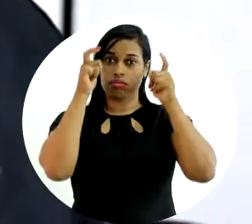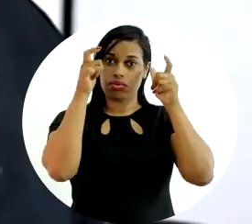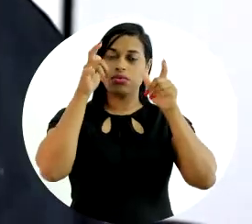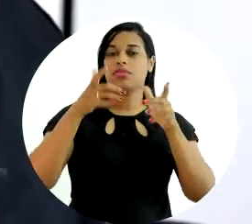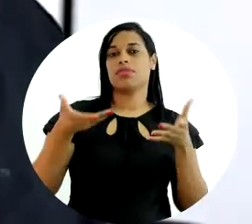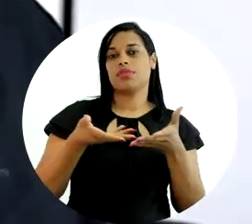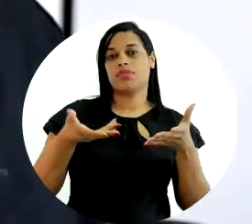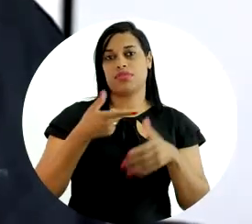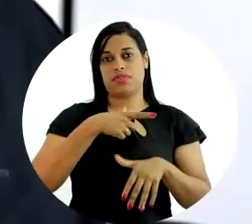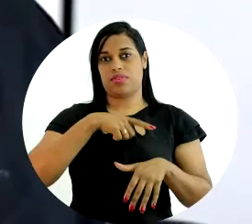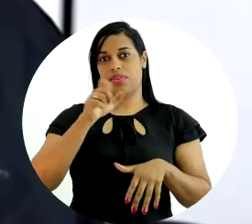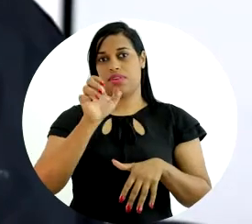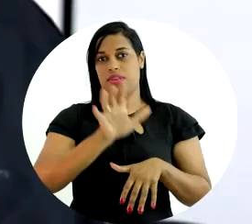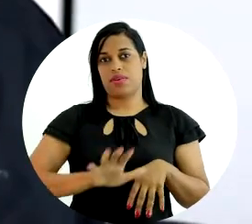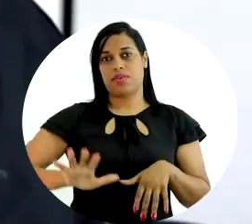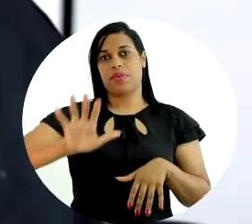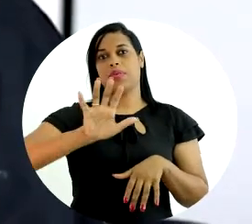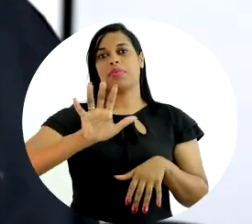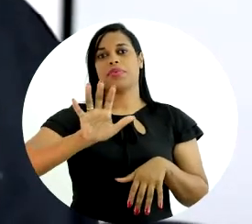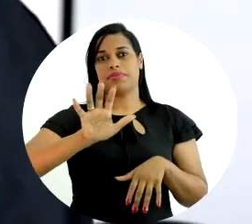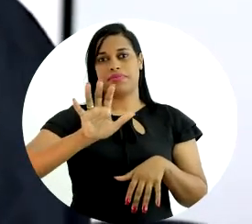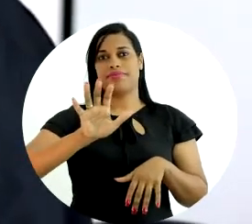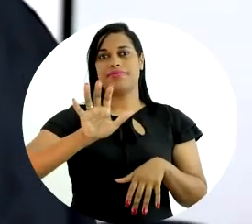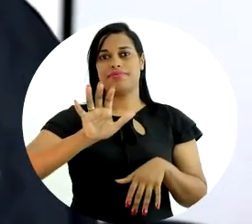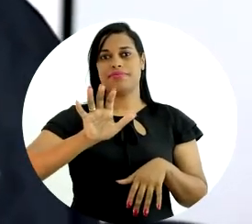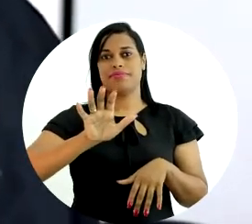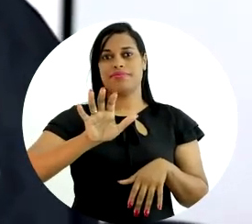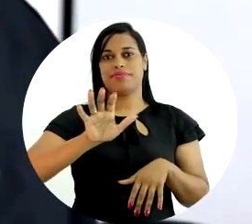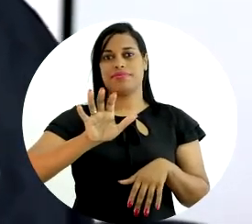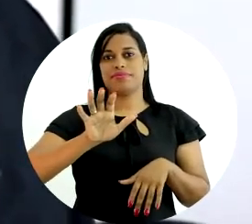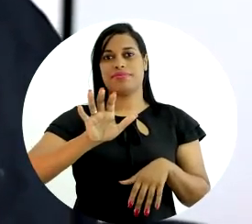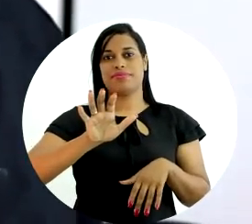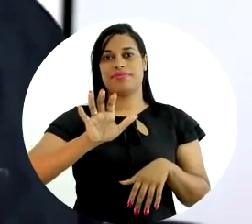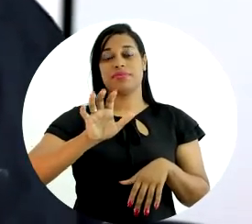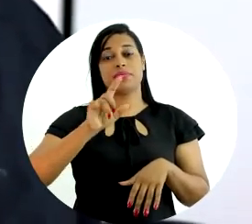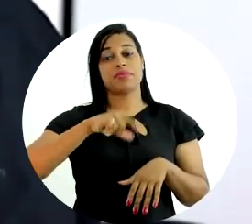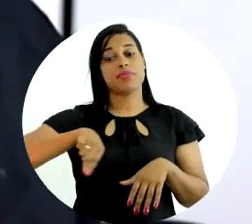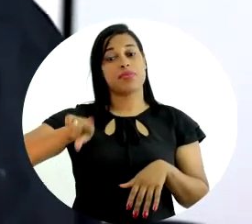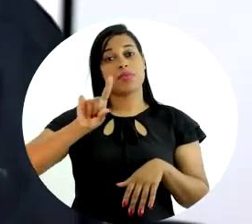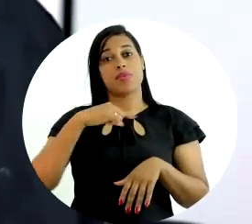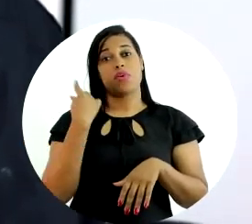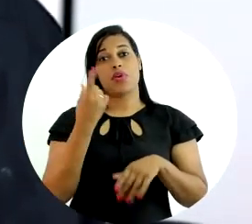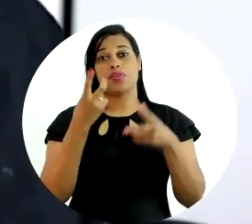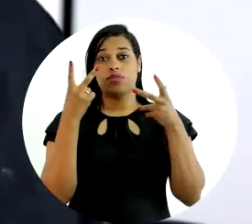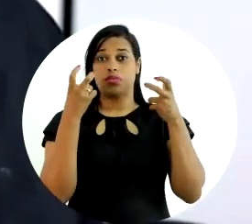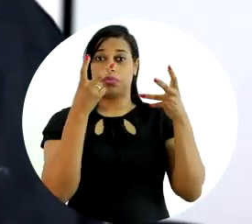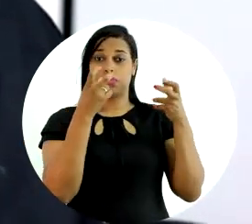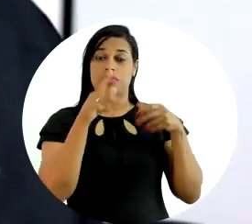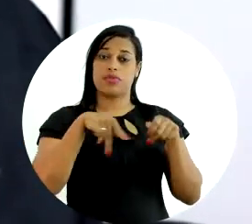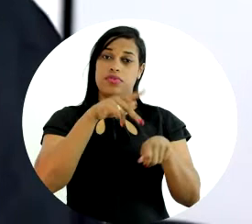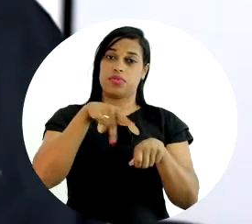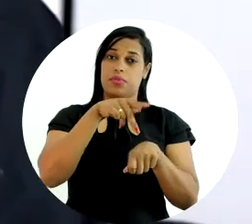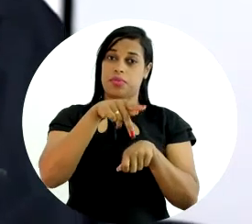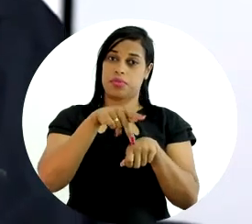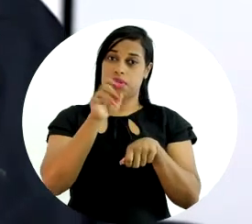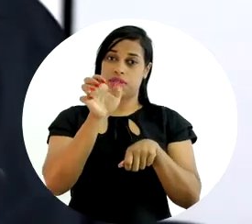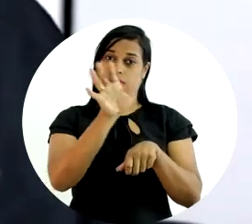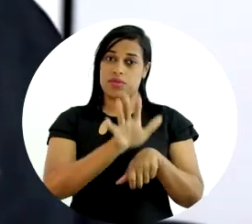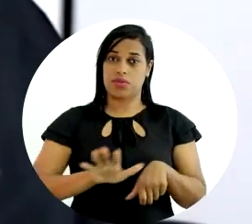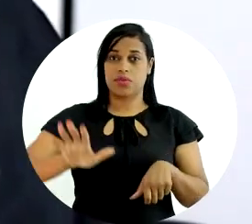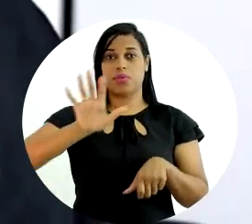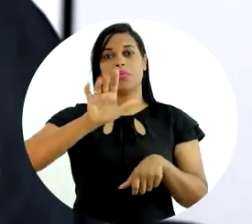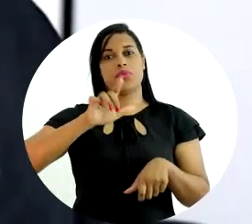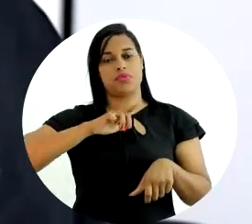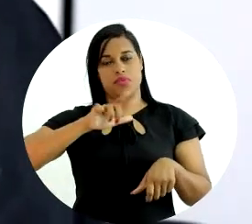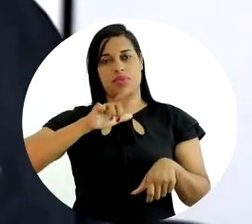por hoje dos gays que existiam naquela época e nós observamos hoje que